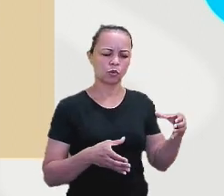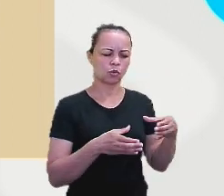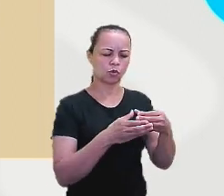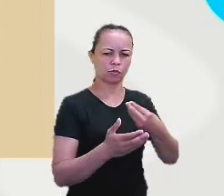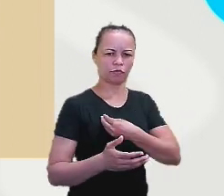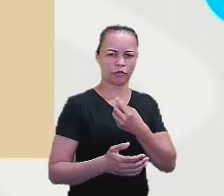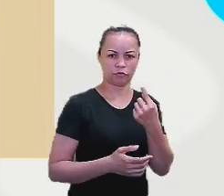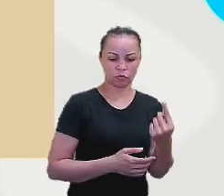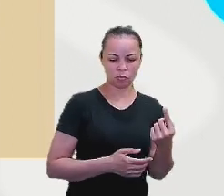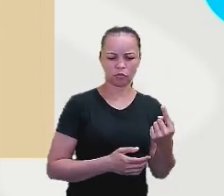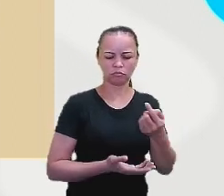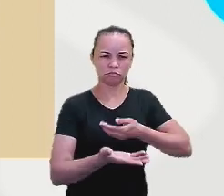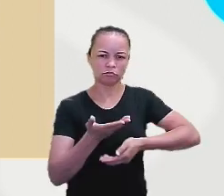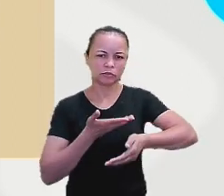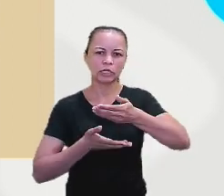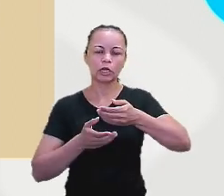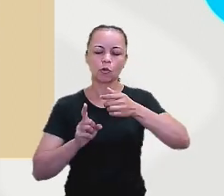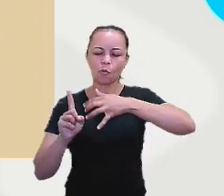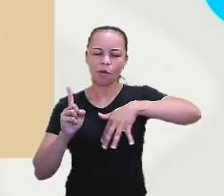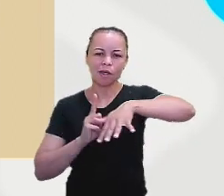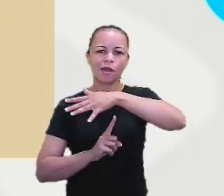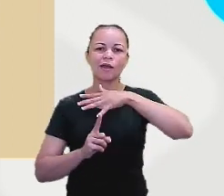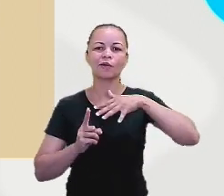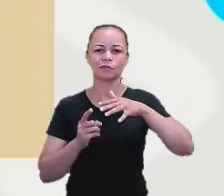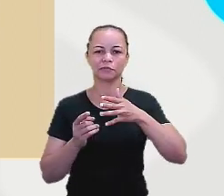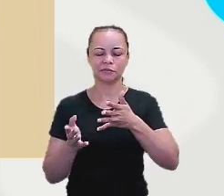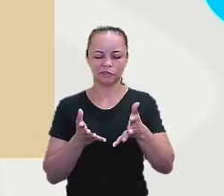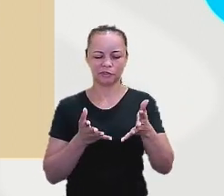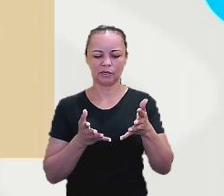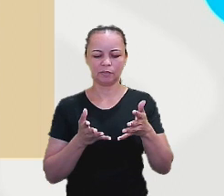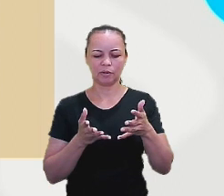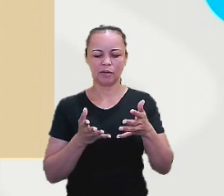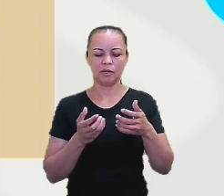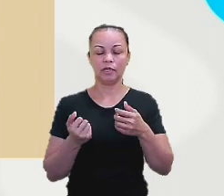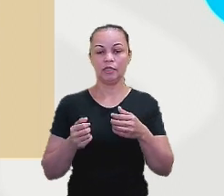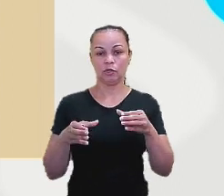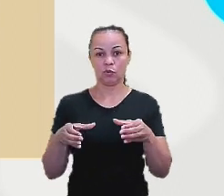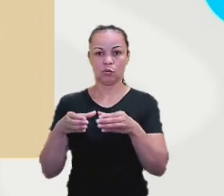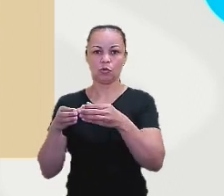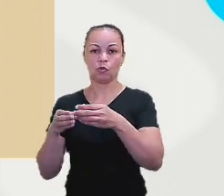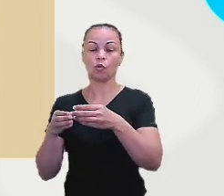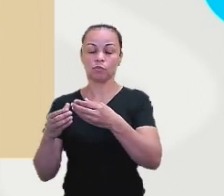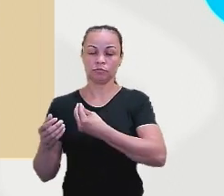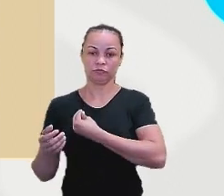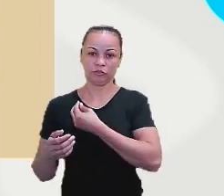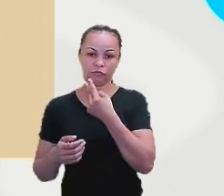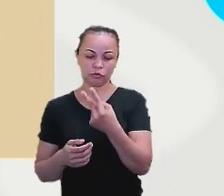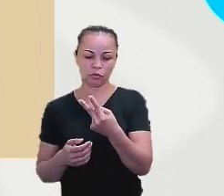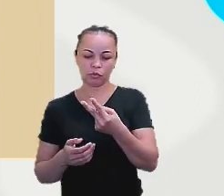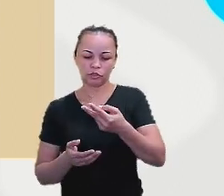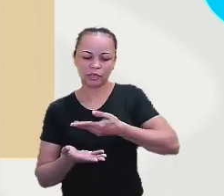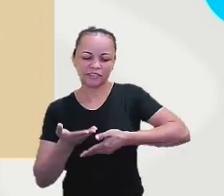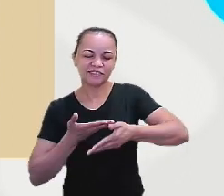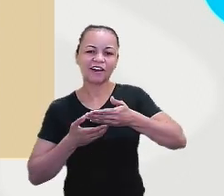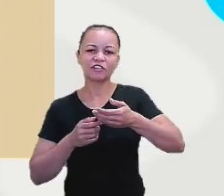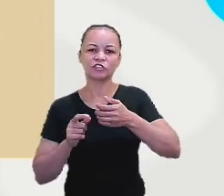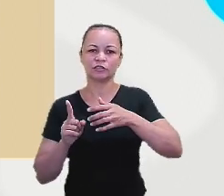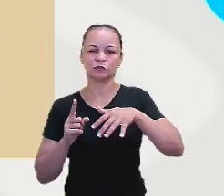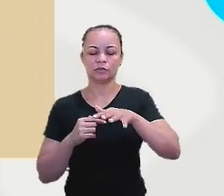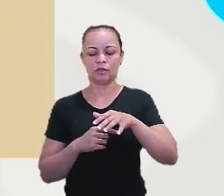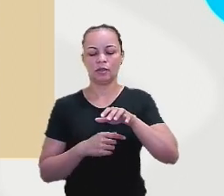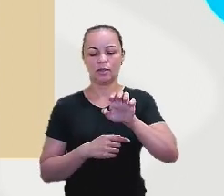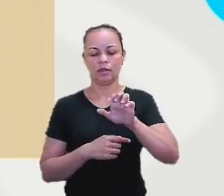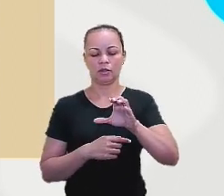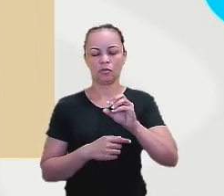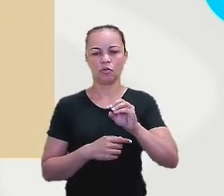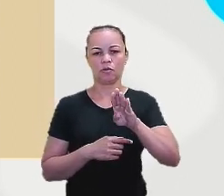com o meio, com o ecossistema, e esse ser vivo 2 está agindo com o ecossistema, está interagindo, a gente chama isso de ecobiose. Vê